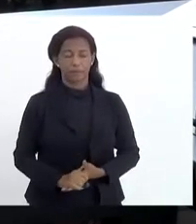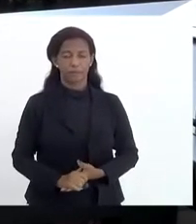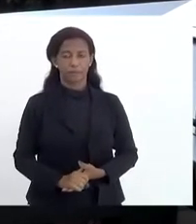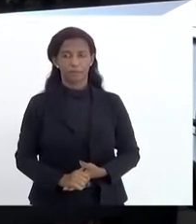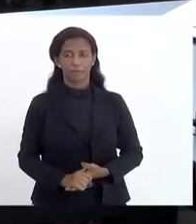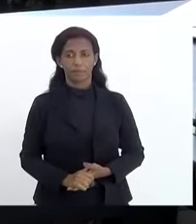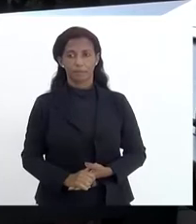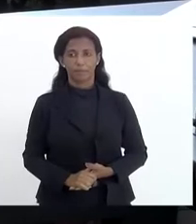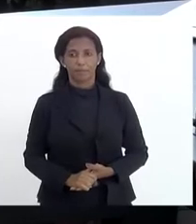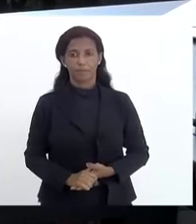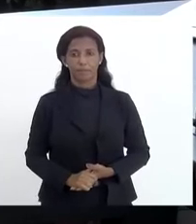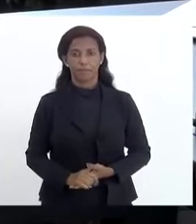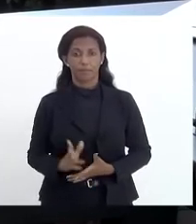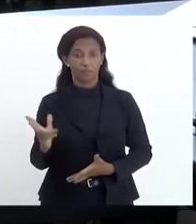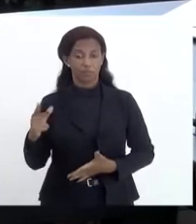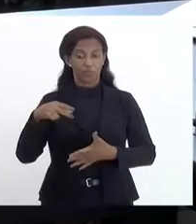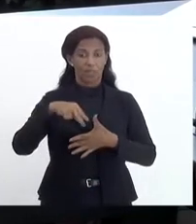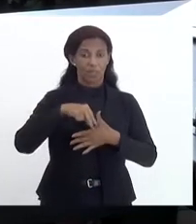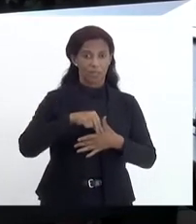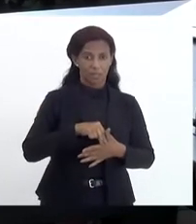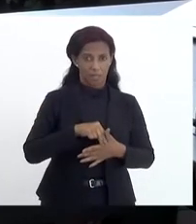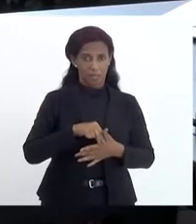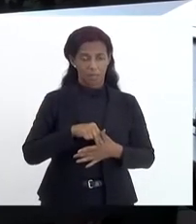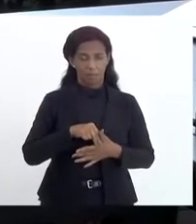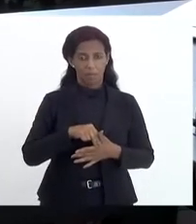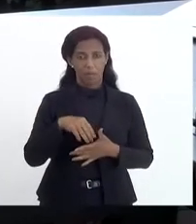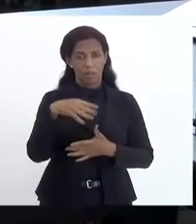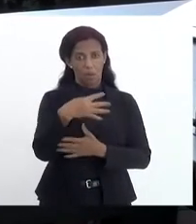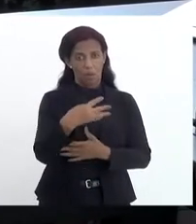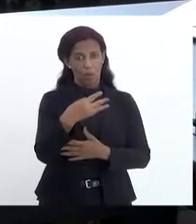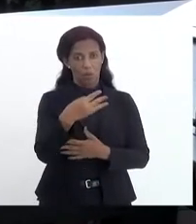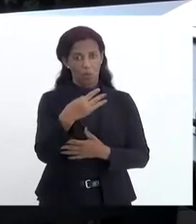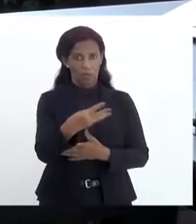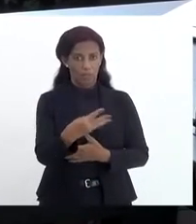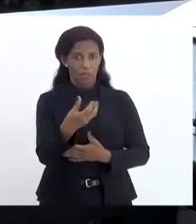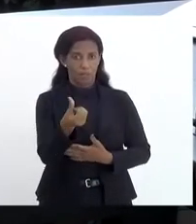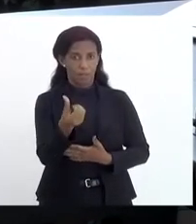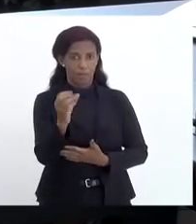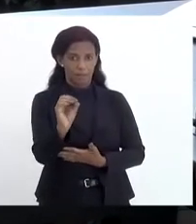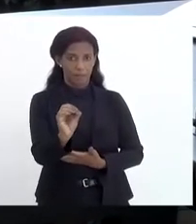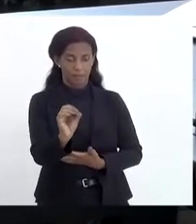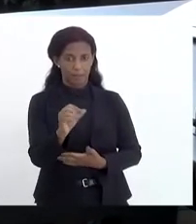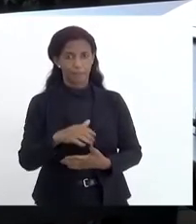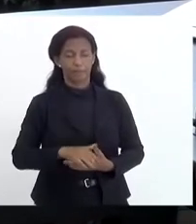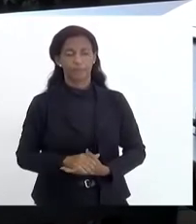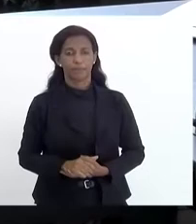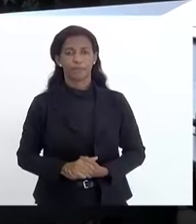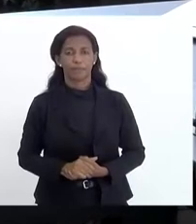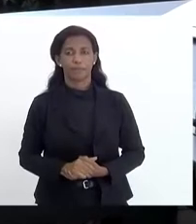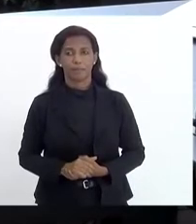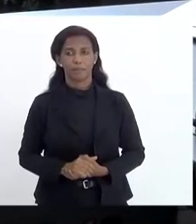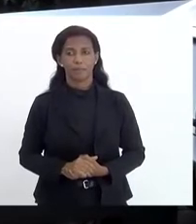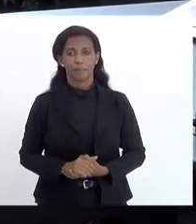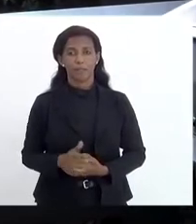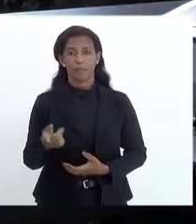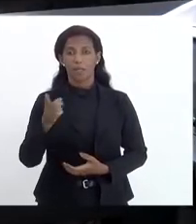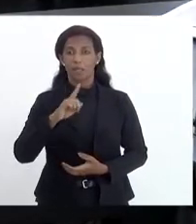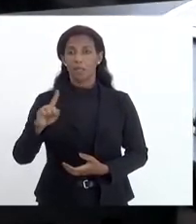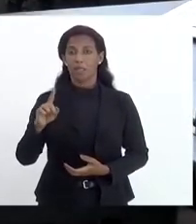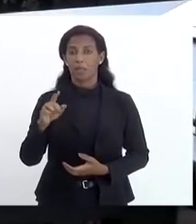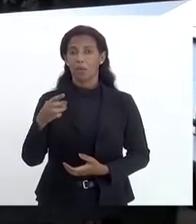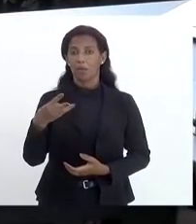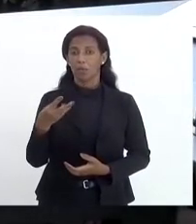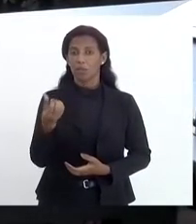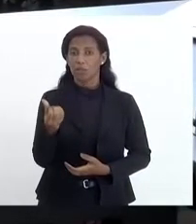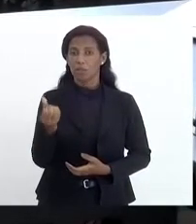a gente anexar ao 4360 e não ao